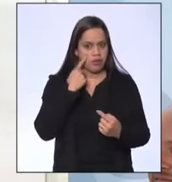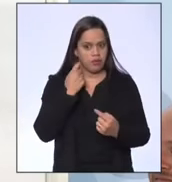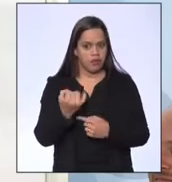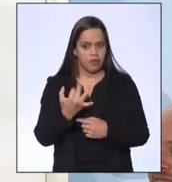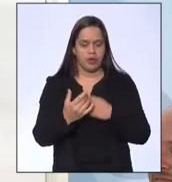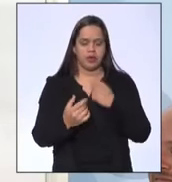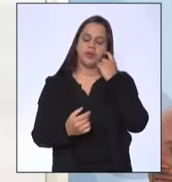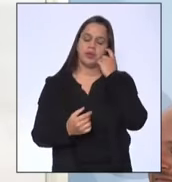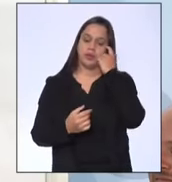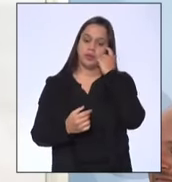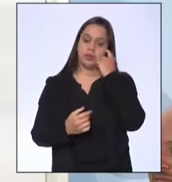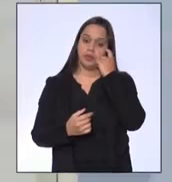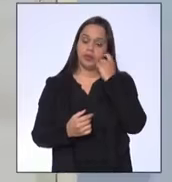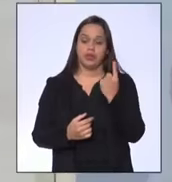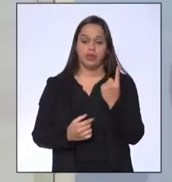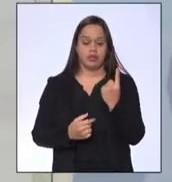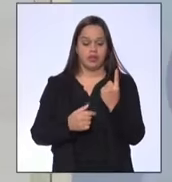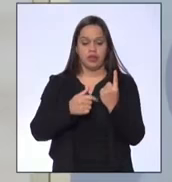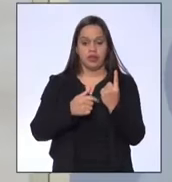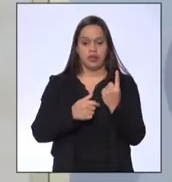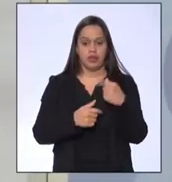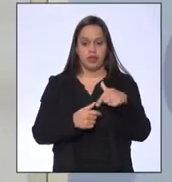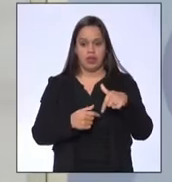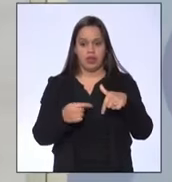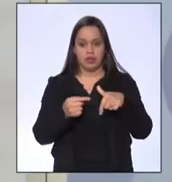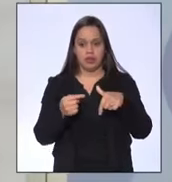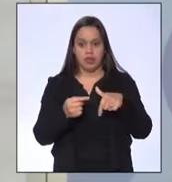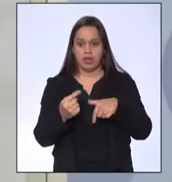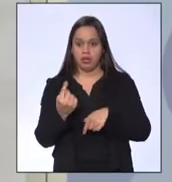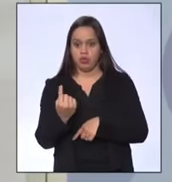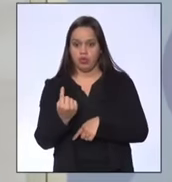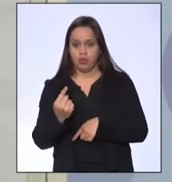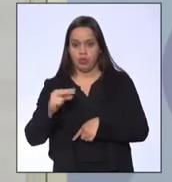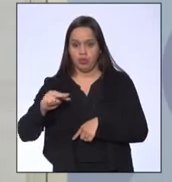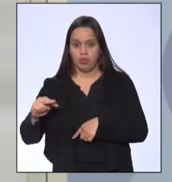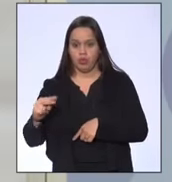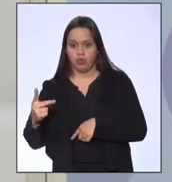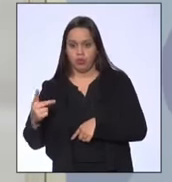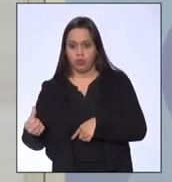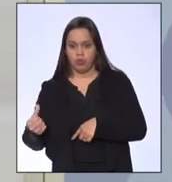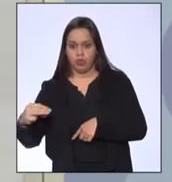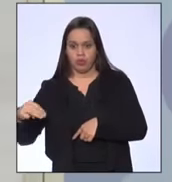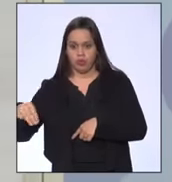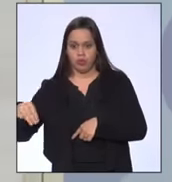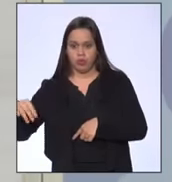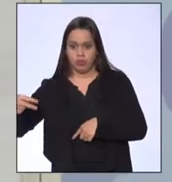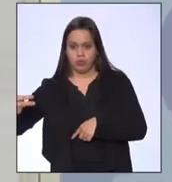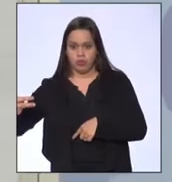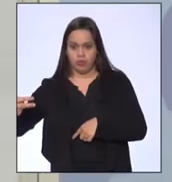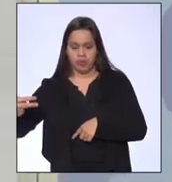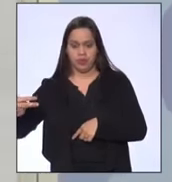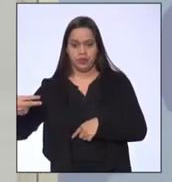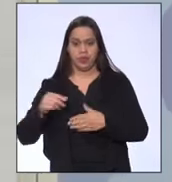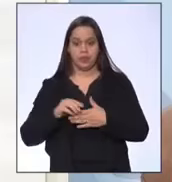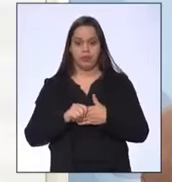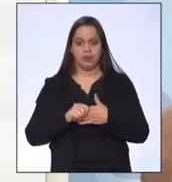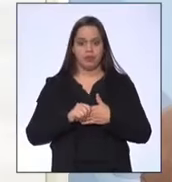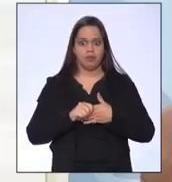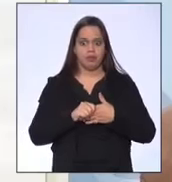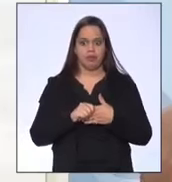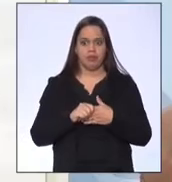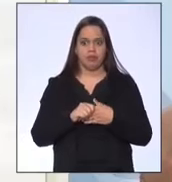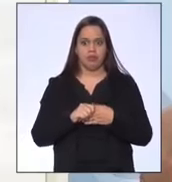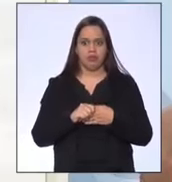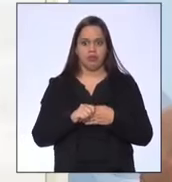ficaria 17 menos 1, restaram 16 metros quadrados. Muito bom. Essa notação de